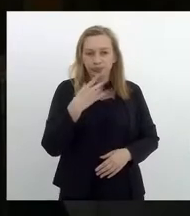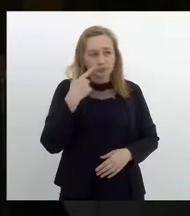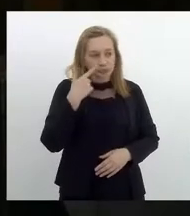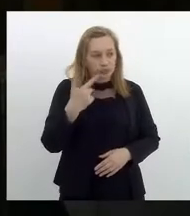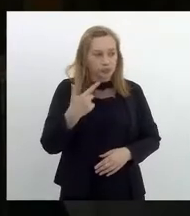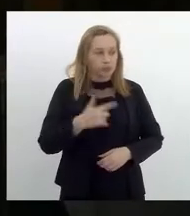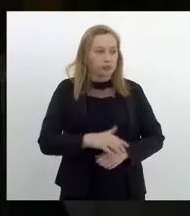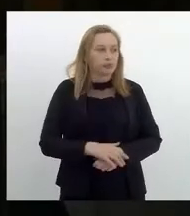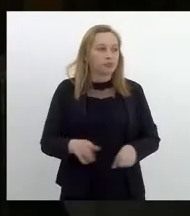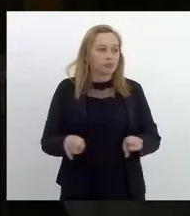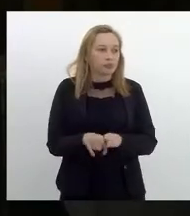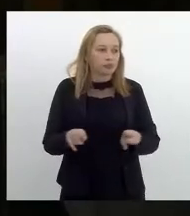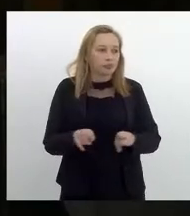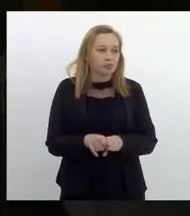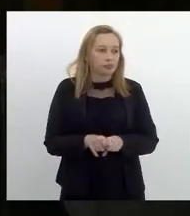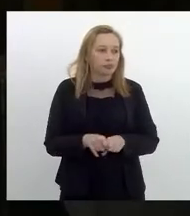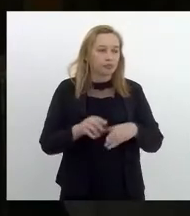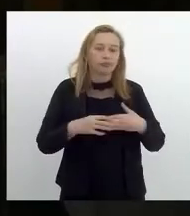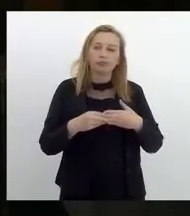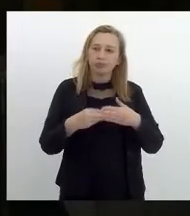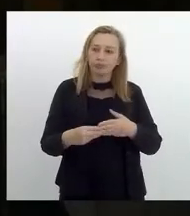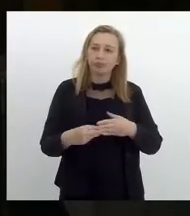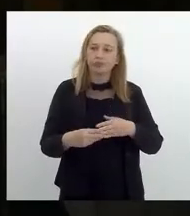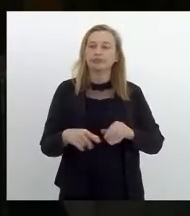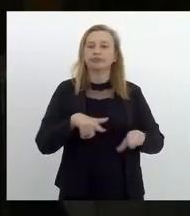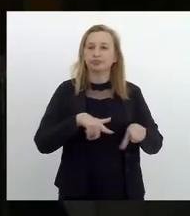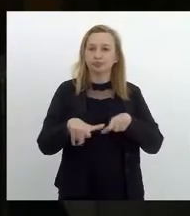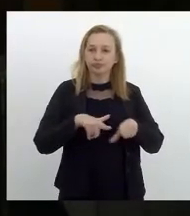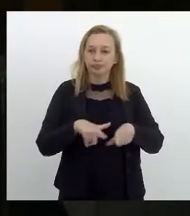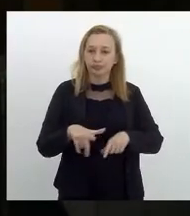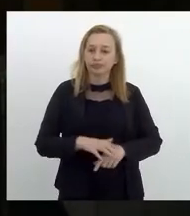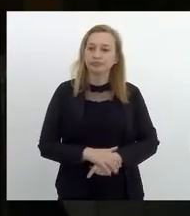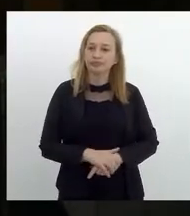vê-lo também aqui nos coordenando os trabalhos.